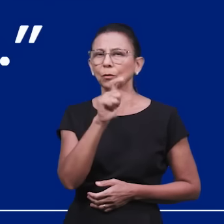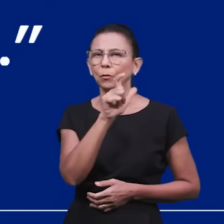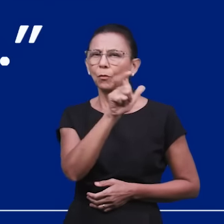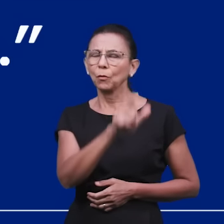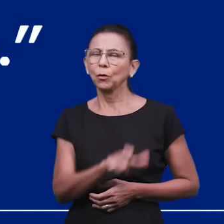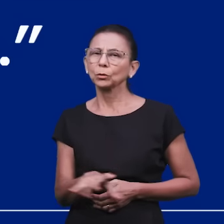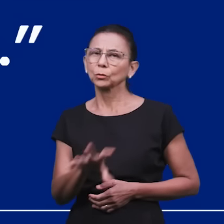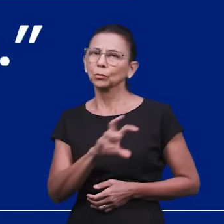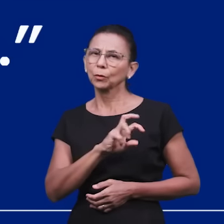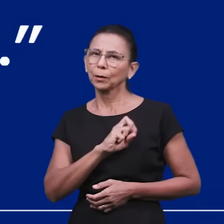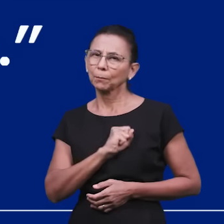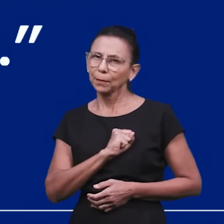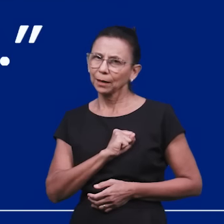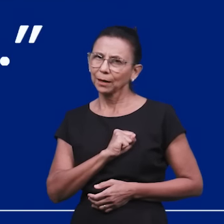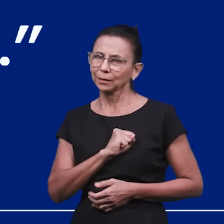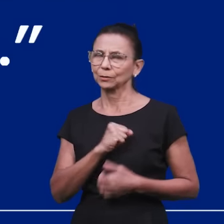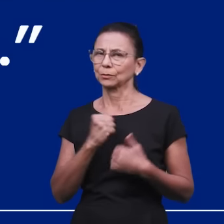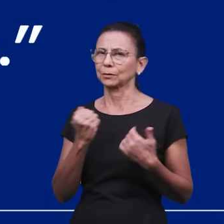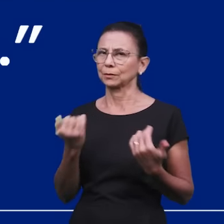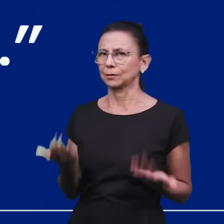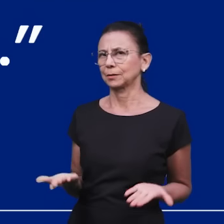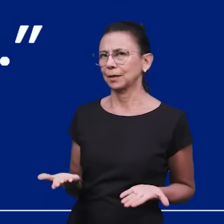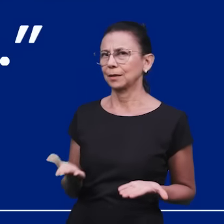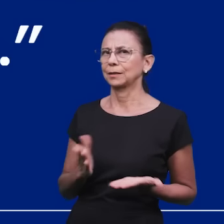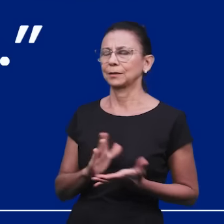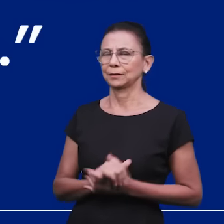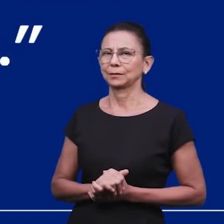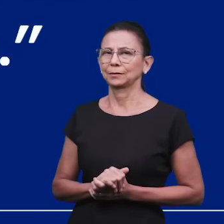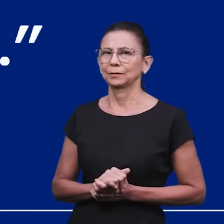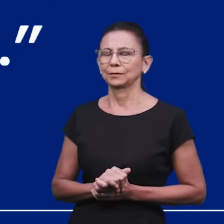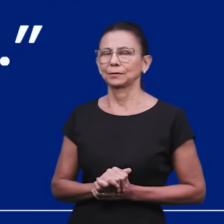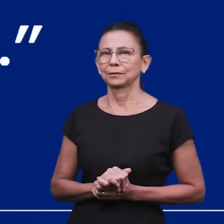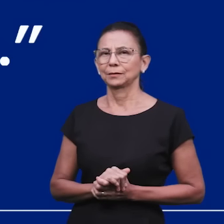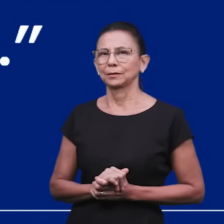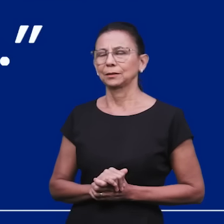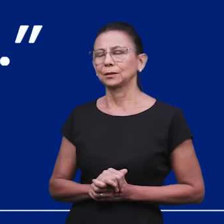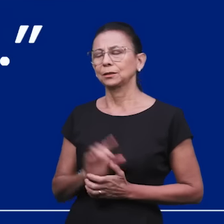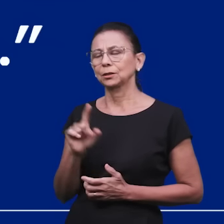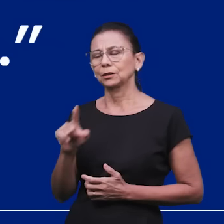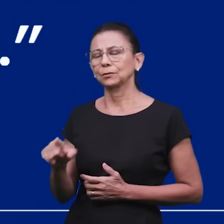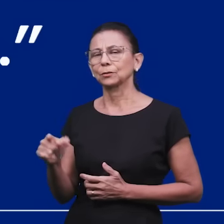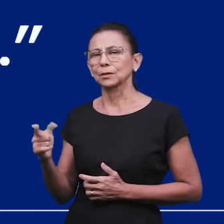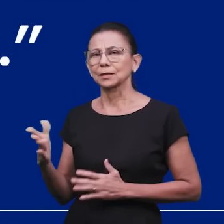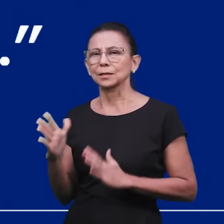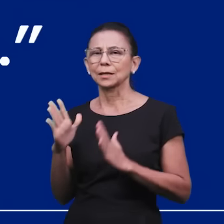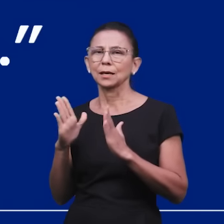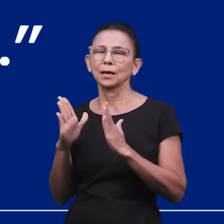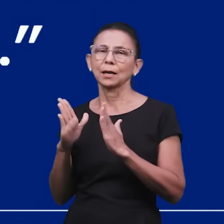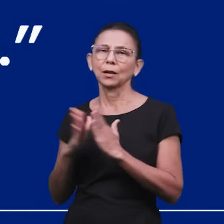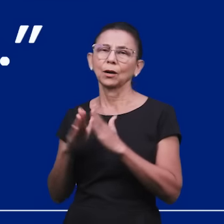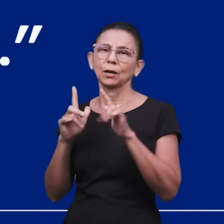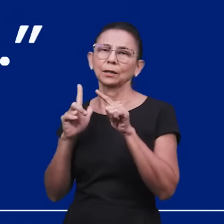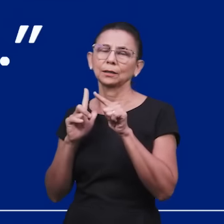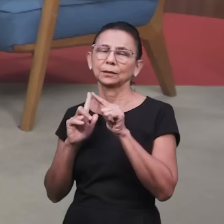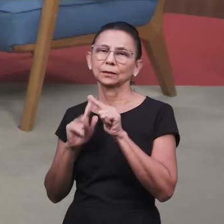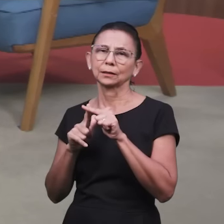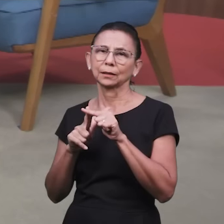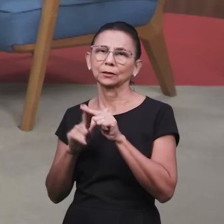amado mais do que outro amado, que tanto nos conjuraste. A igreja